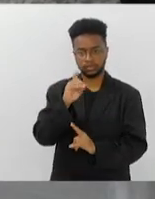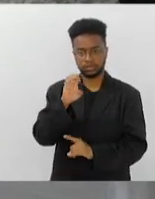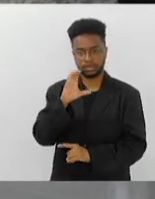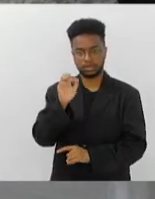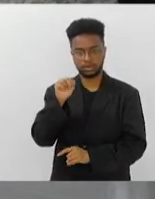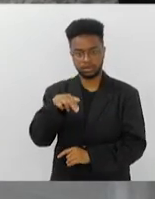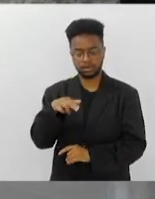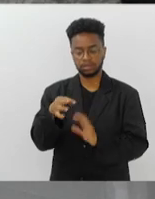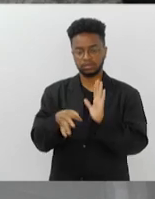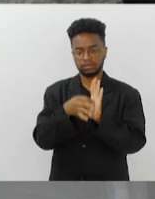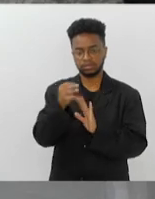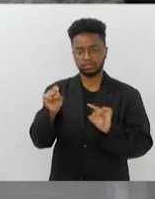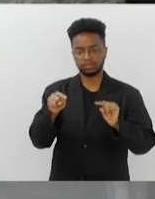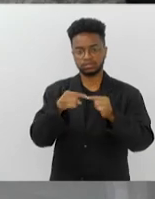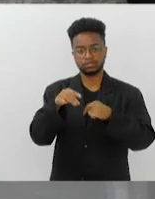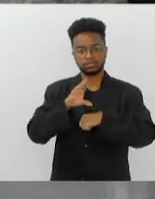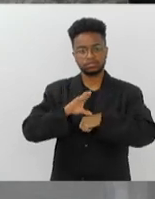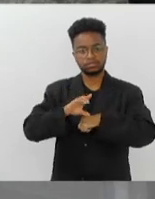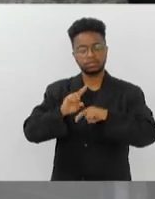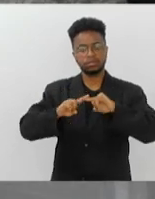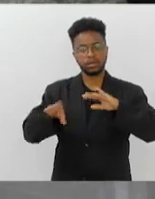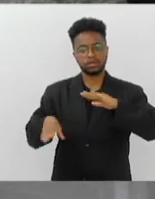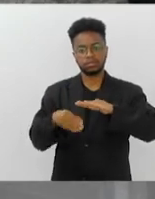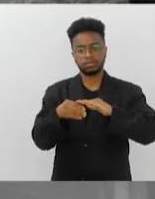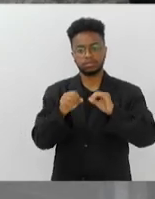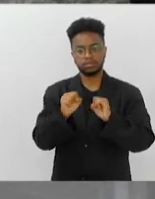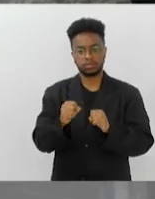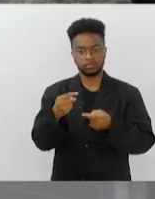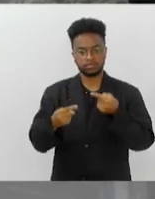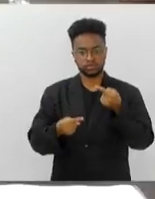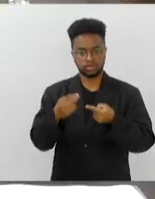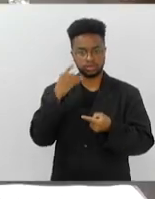pela constitucionalidade com emendas. Presidente,